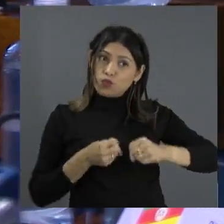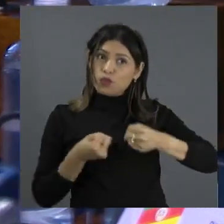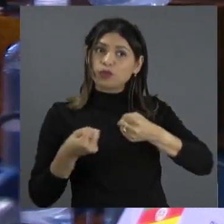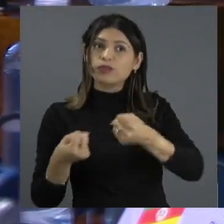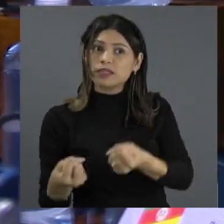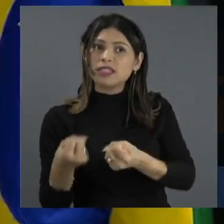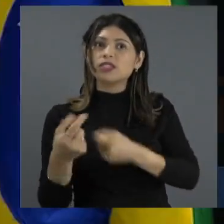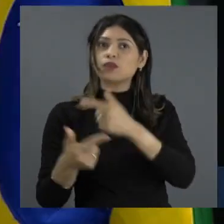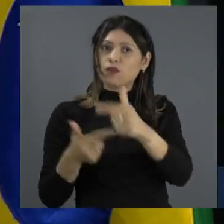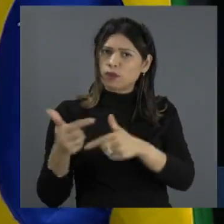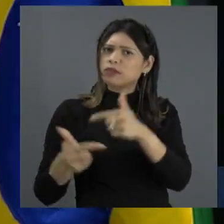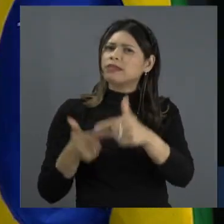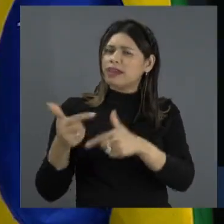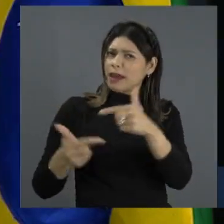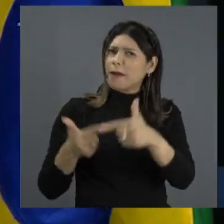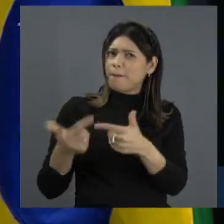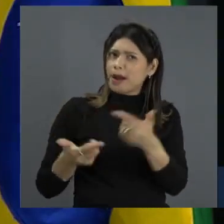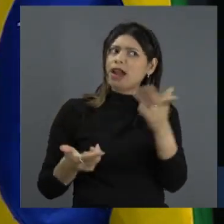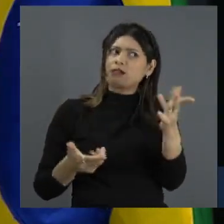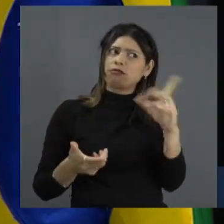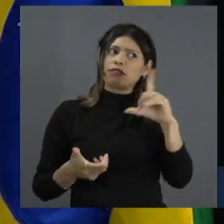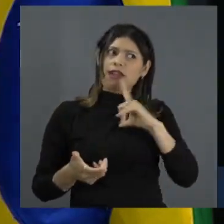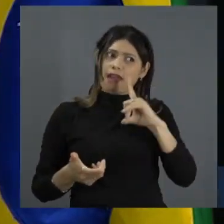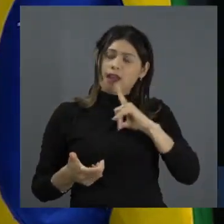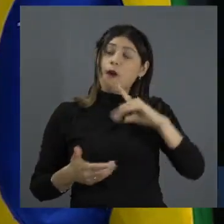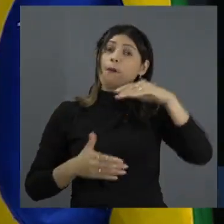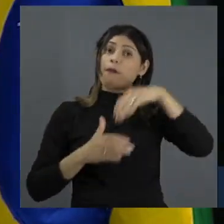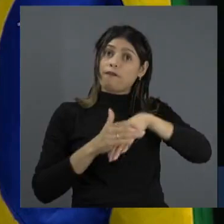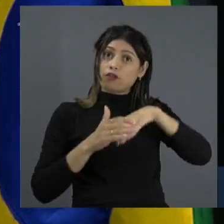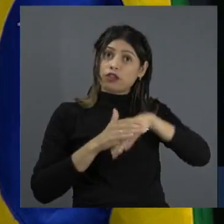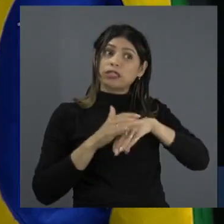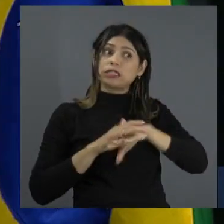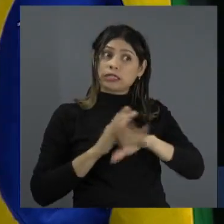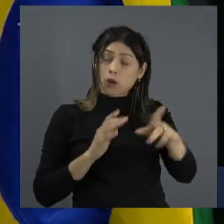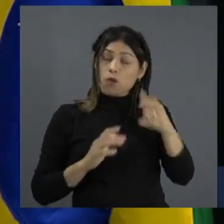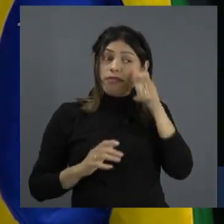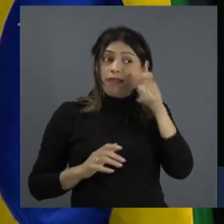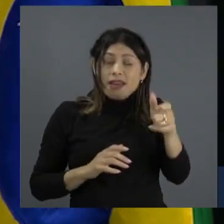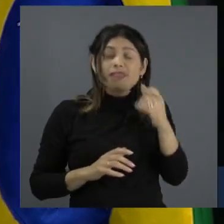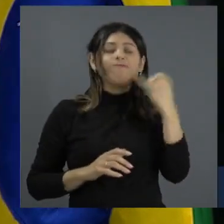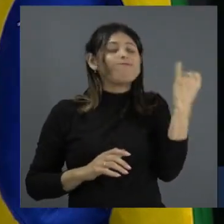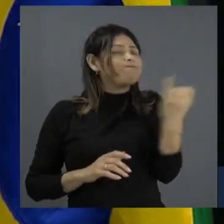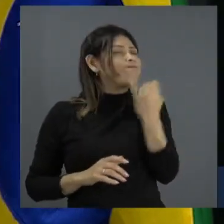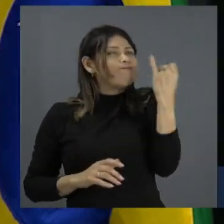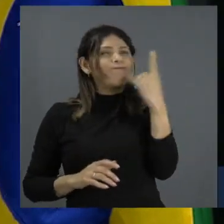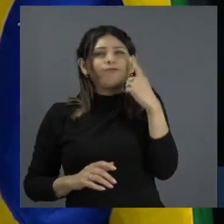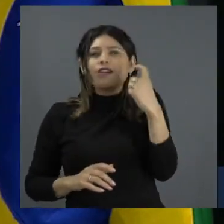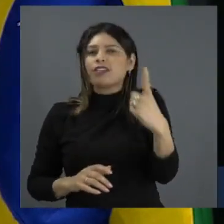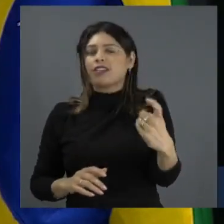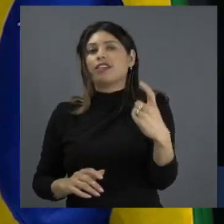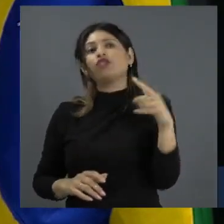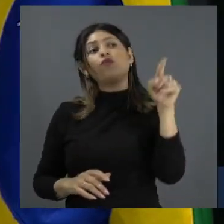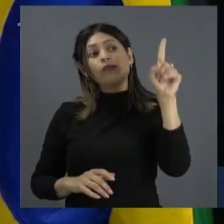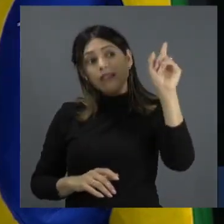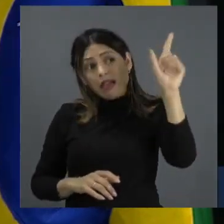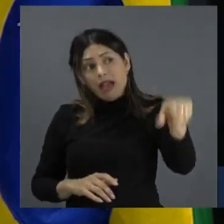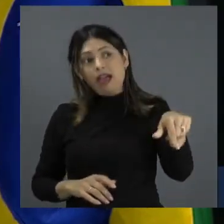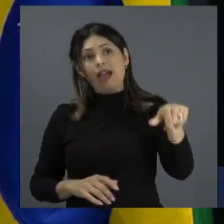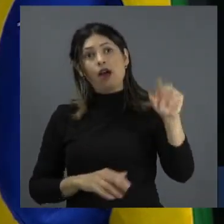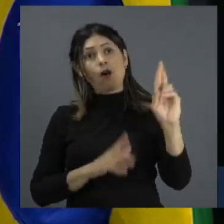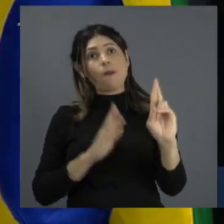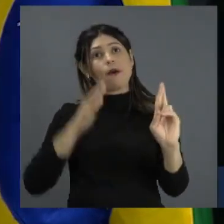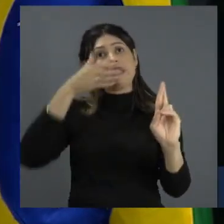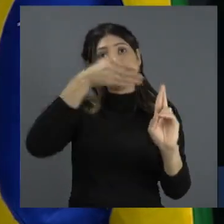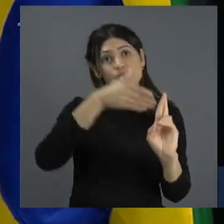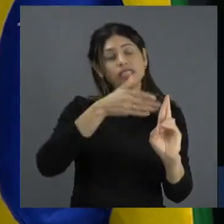ter uma votação que lhe interessa muito, porque o senhor defende, uma referência na defesa das pessoas